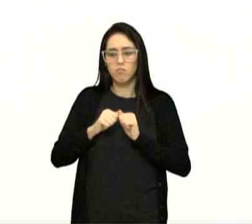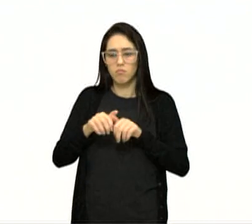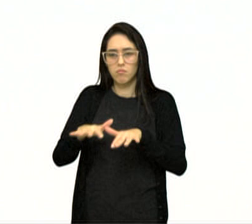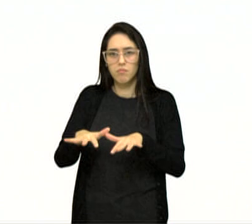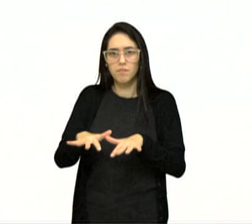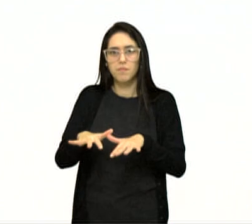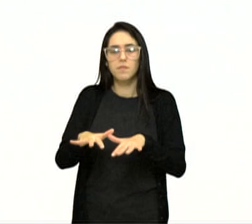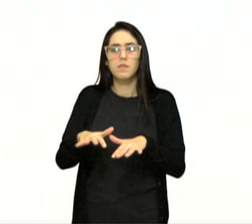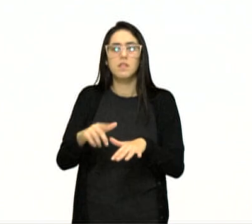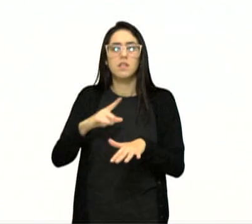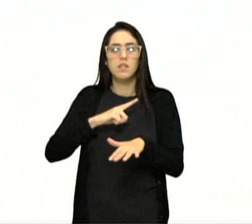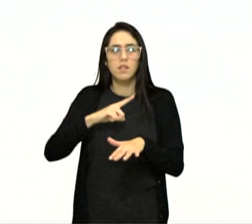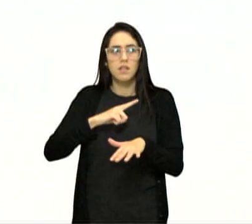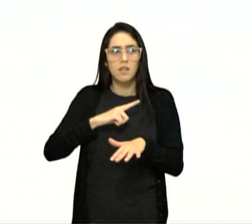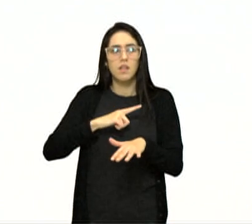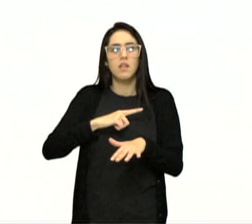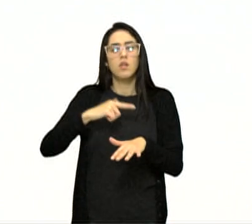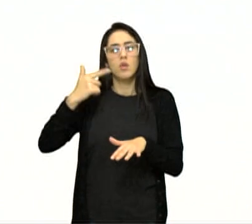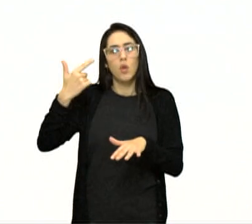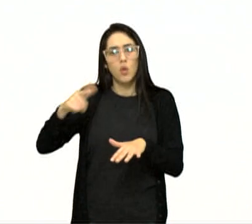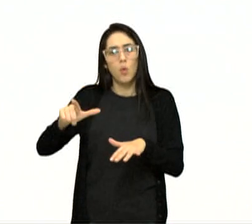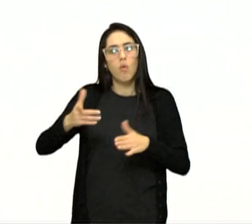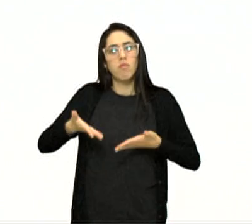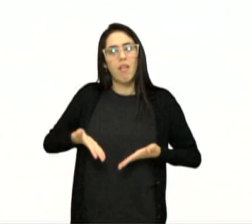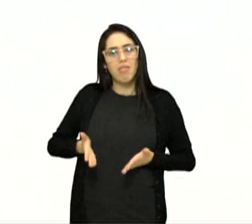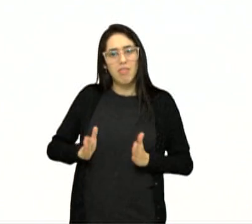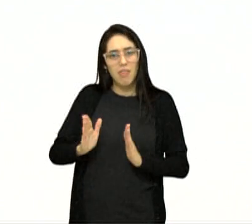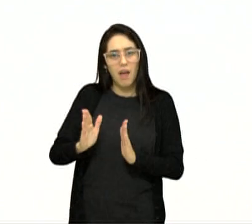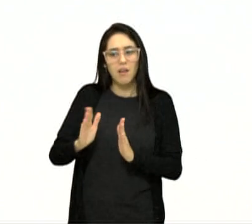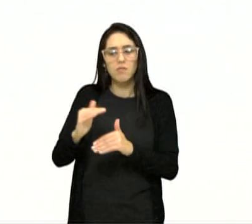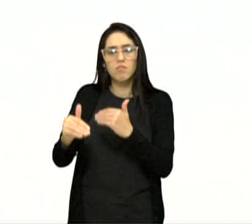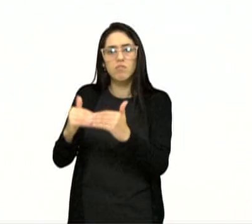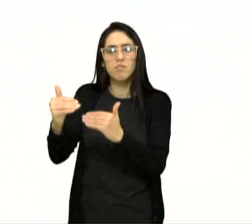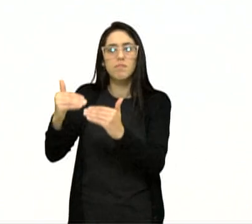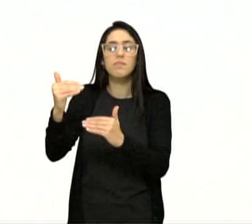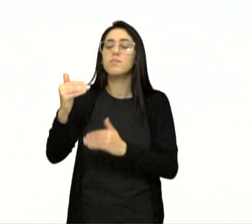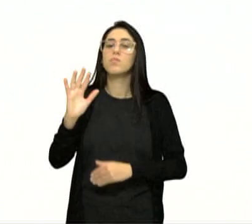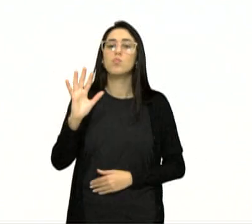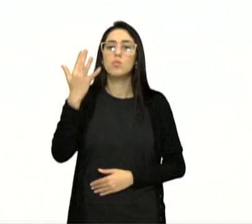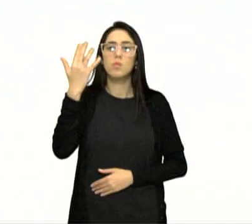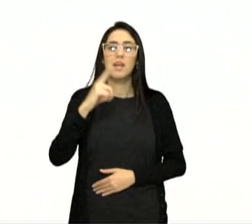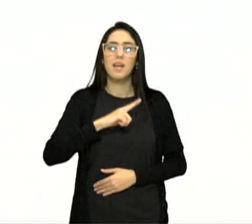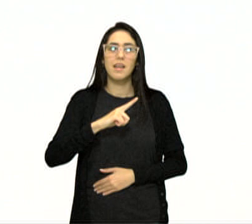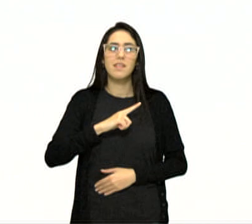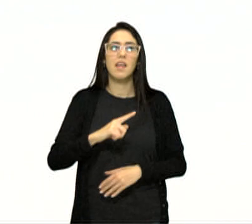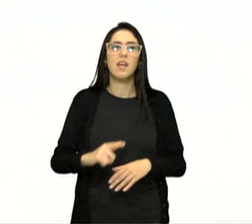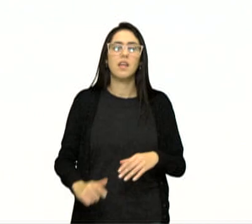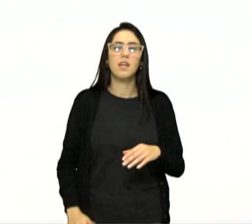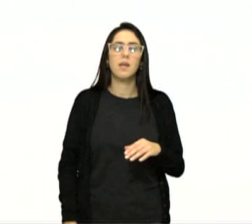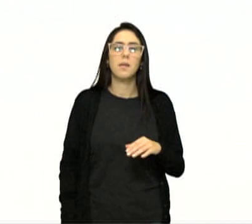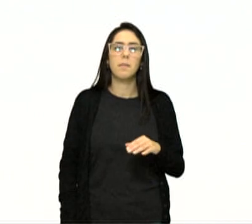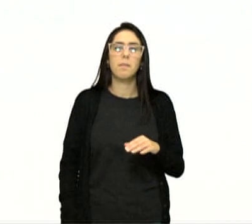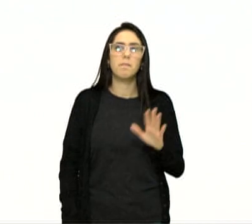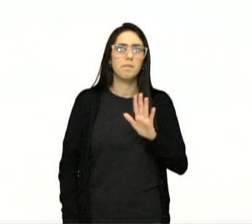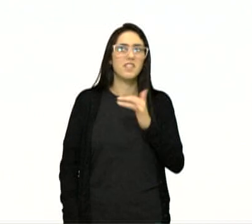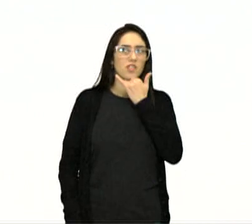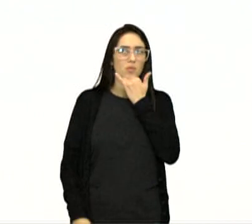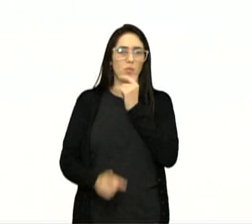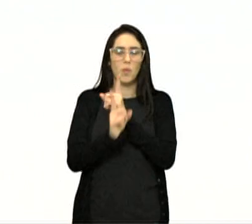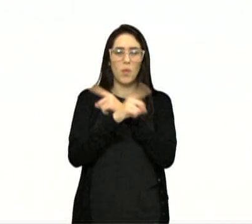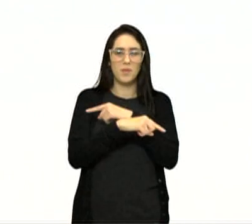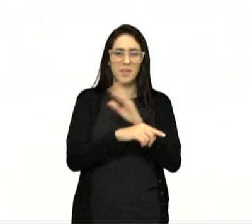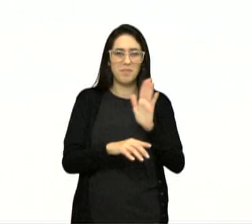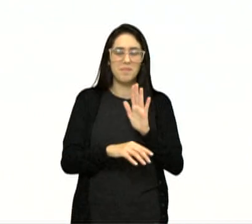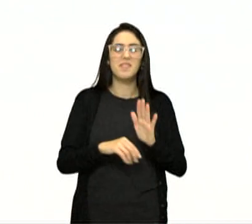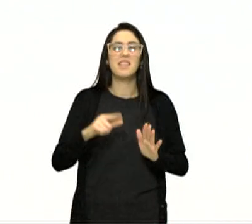dar origem a zangões, tá? E aí o que acontece? Os óvulos, falei o contrário ali.